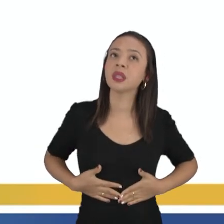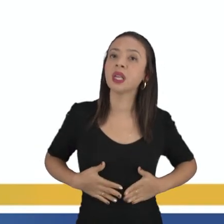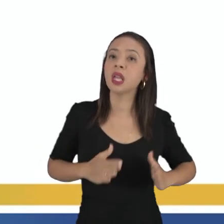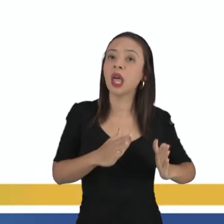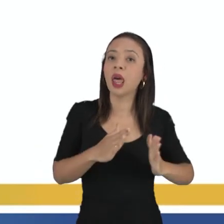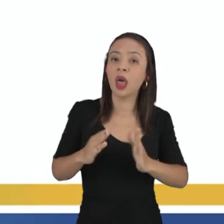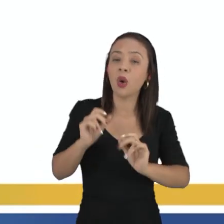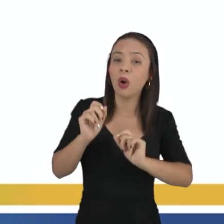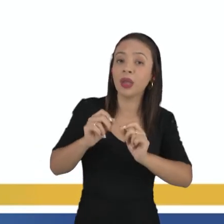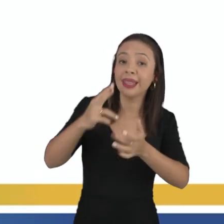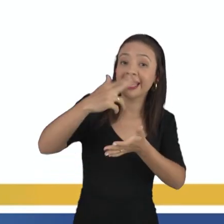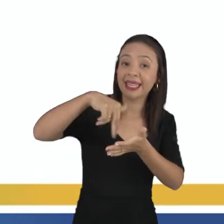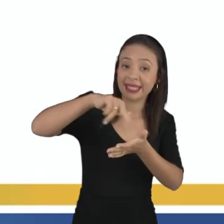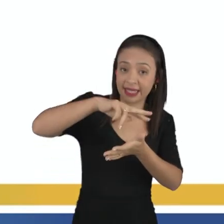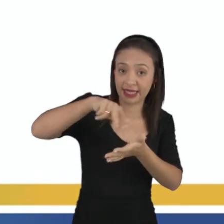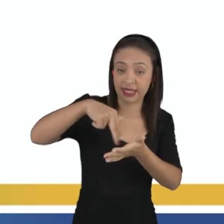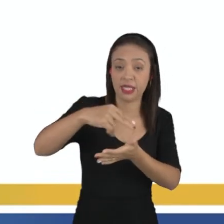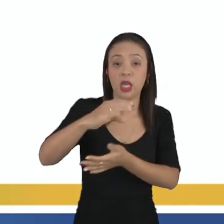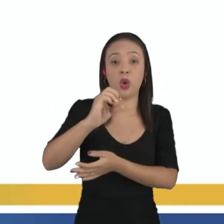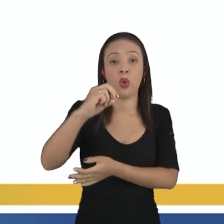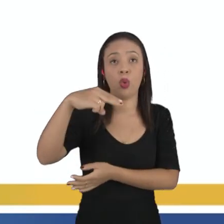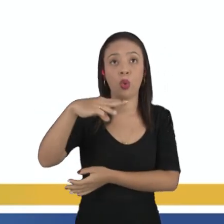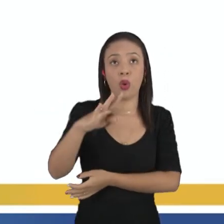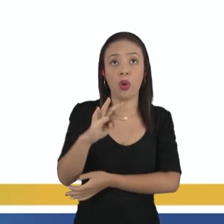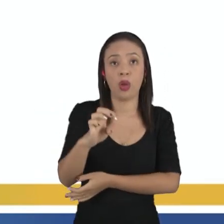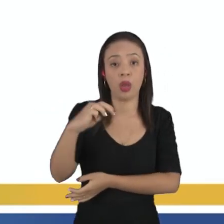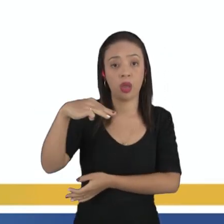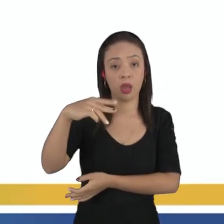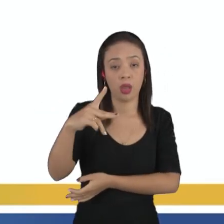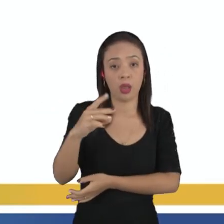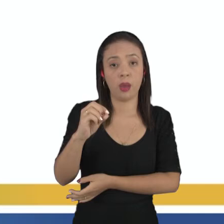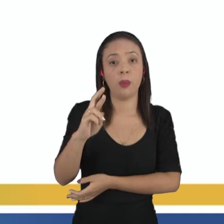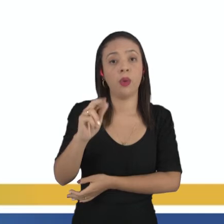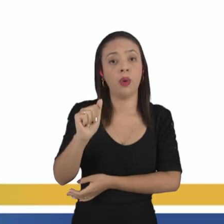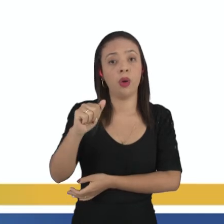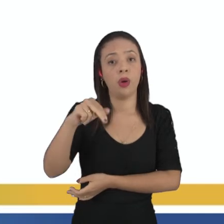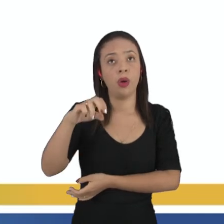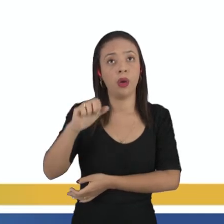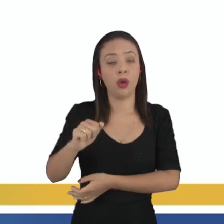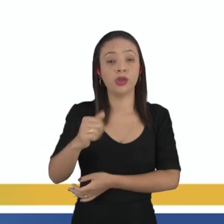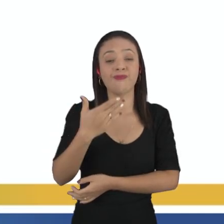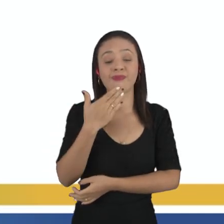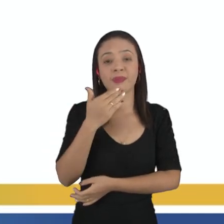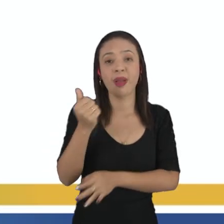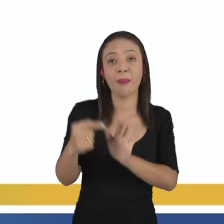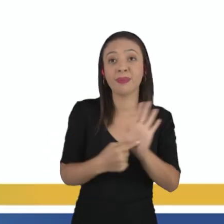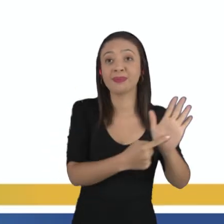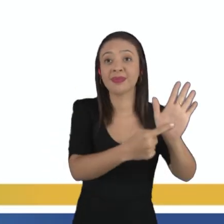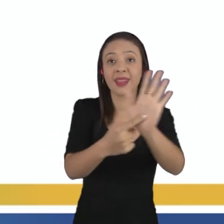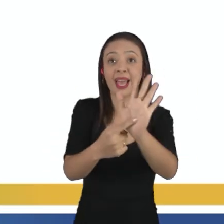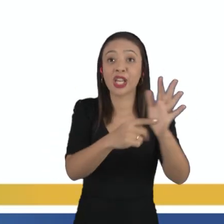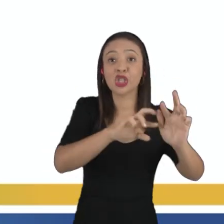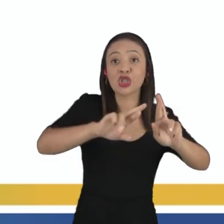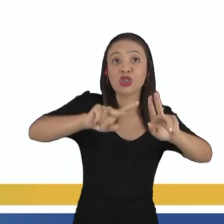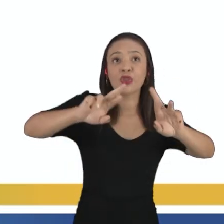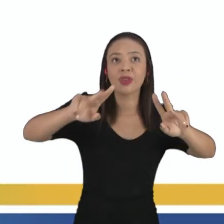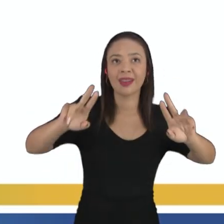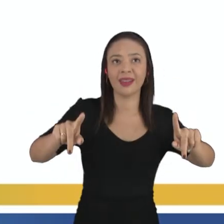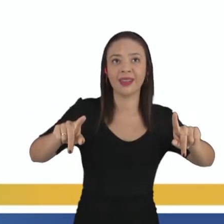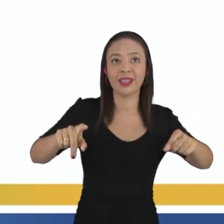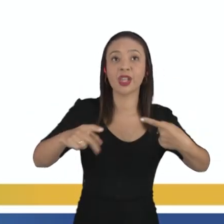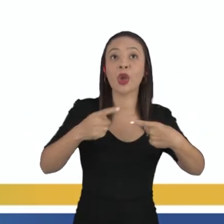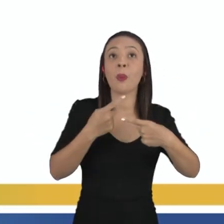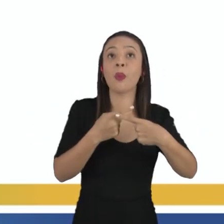de criação em dança contemporânea, pode ser um local de potencializar as singularidades, pois no decorrer do